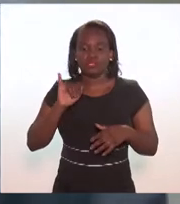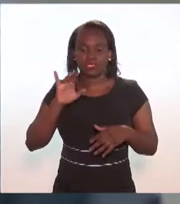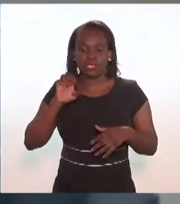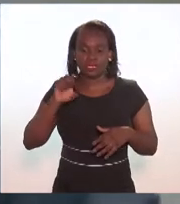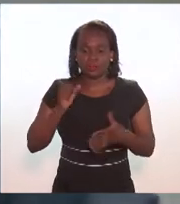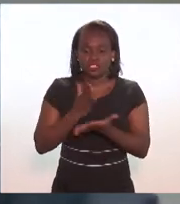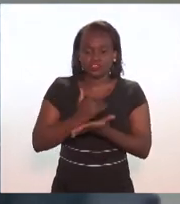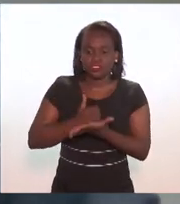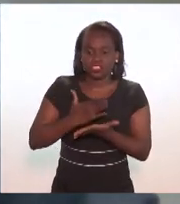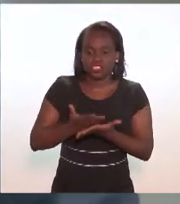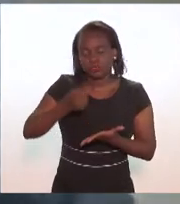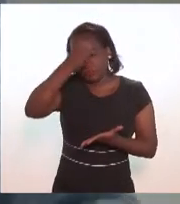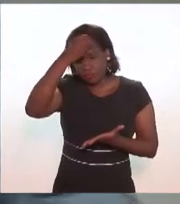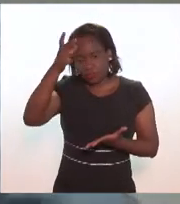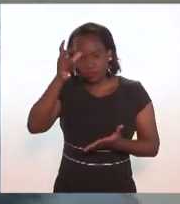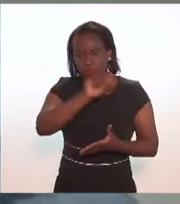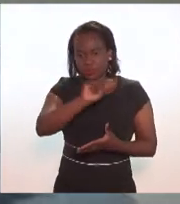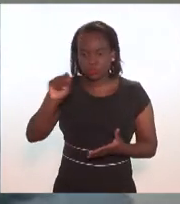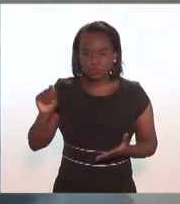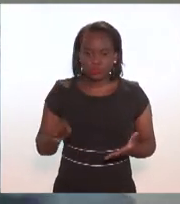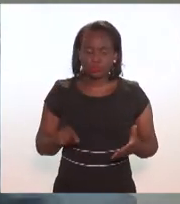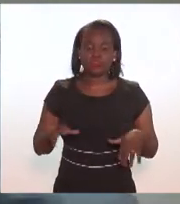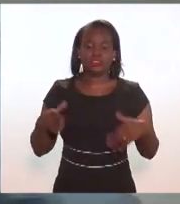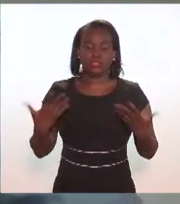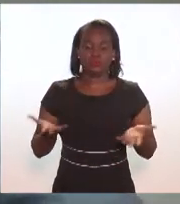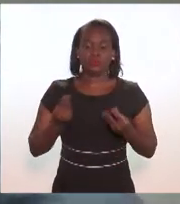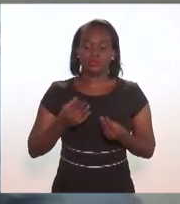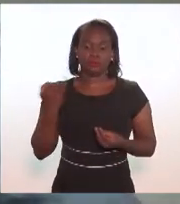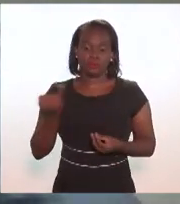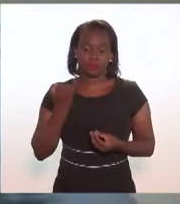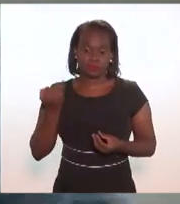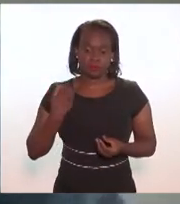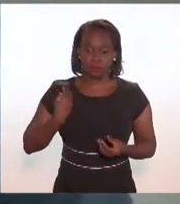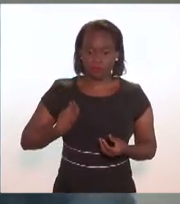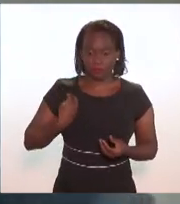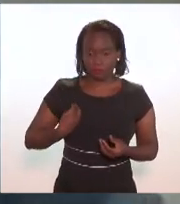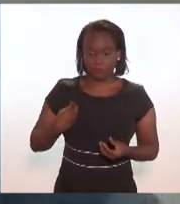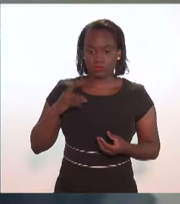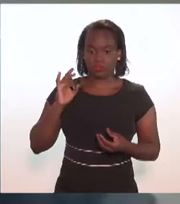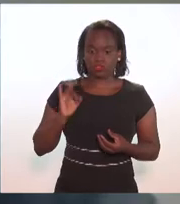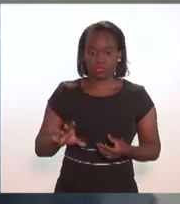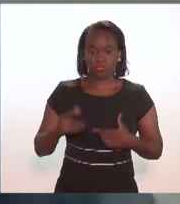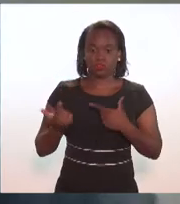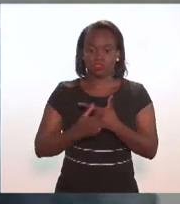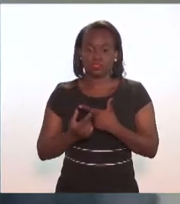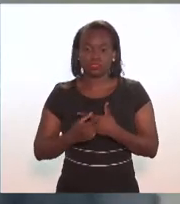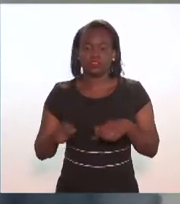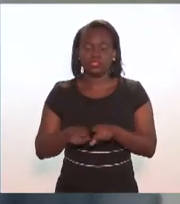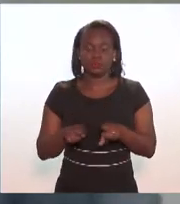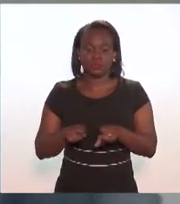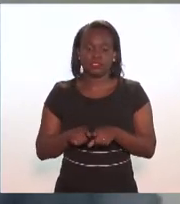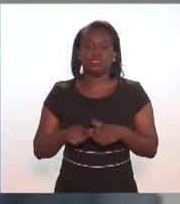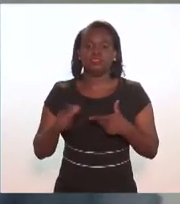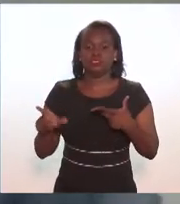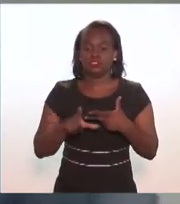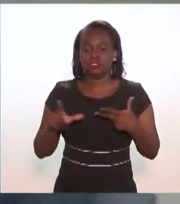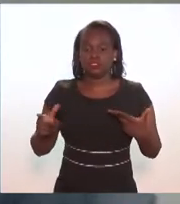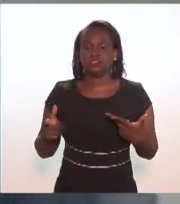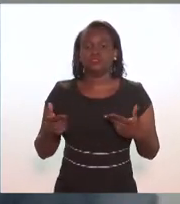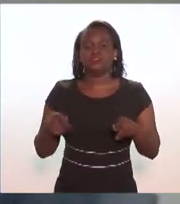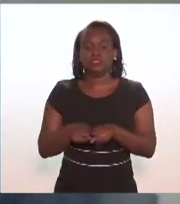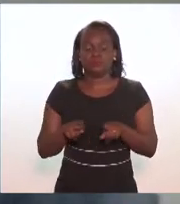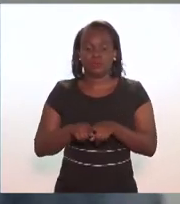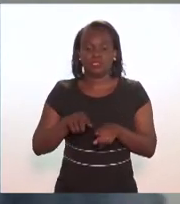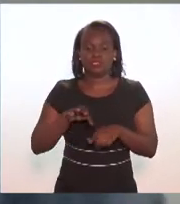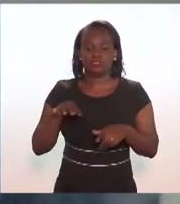de participação dos municípios. Portanto, muito importante a participação não só do Executivo, mas também do Legislativo e do